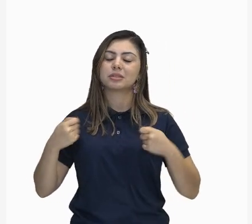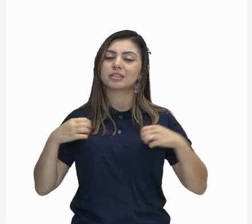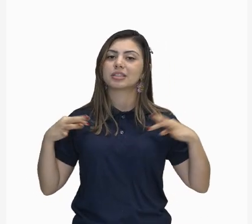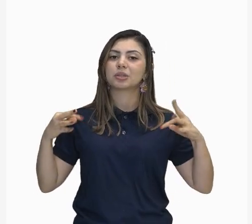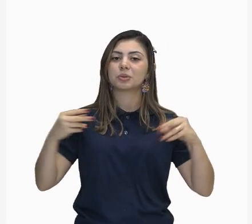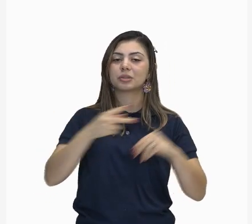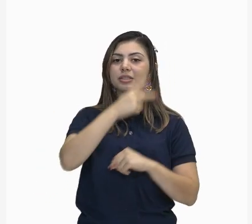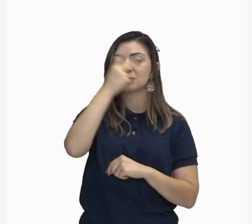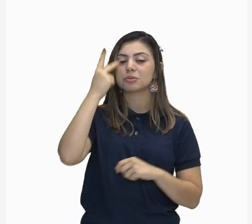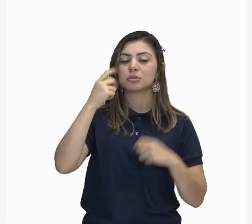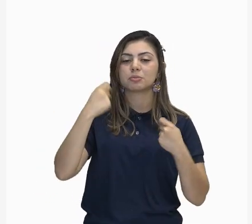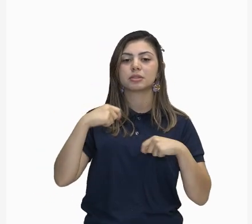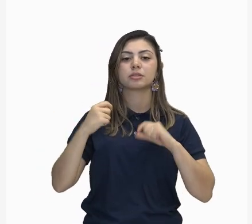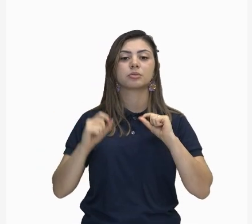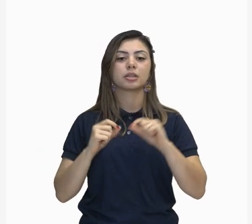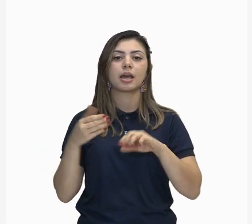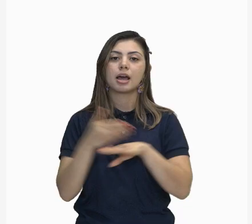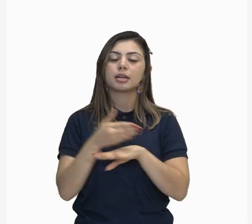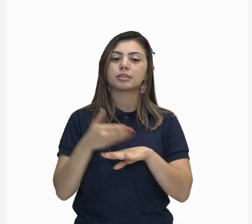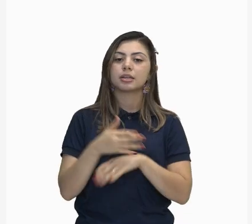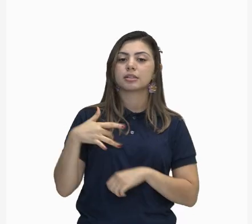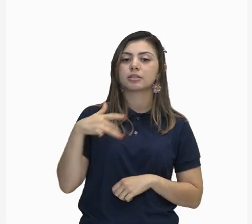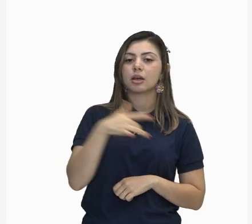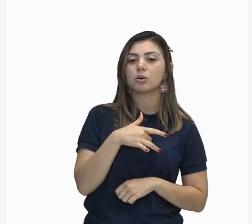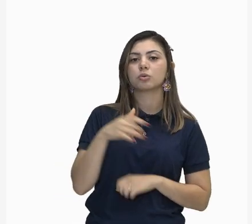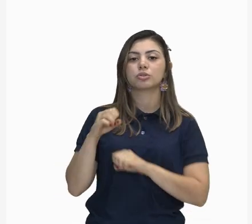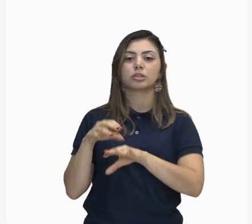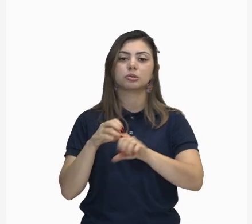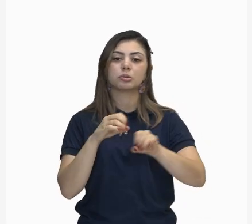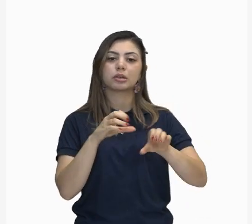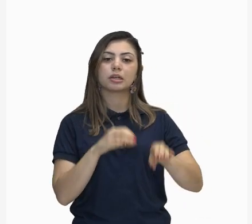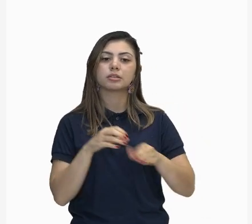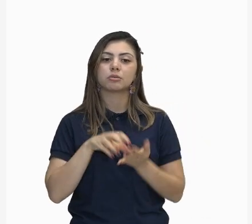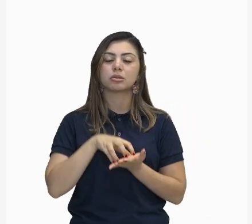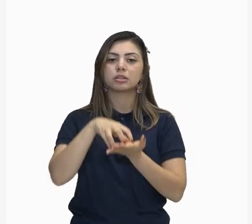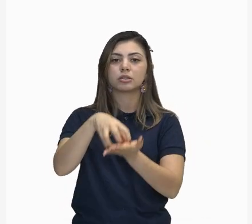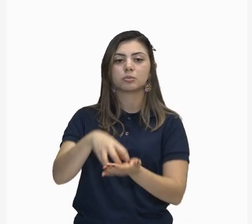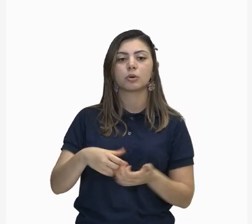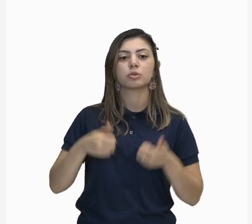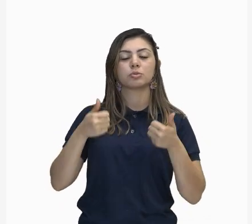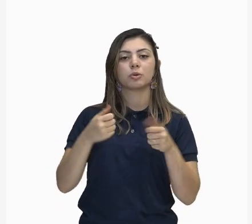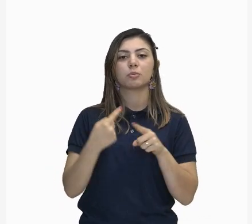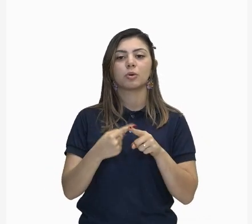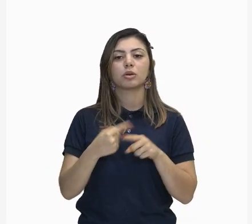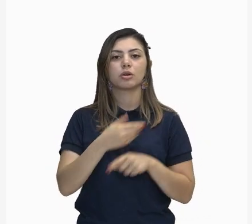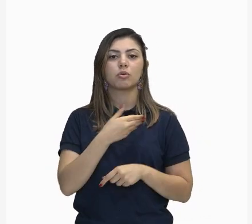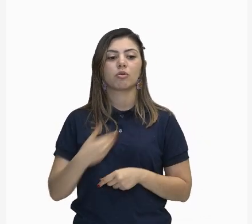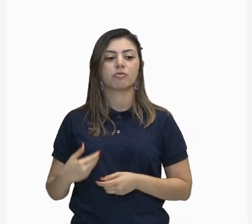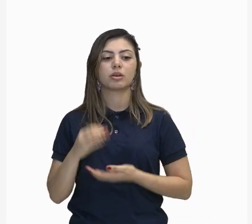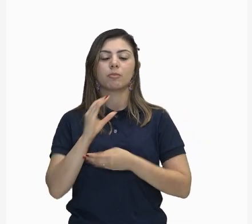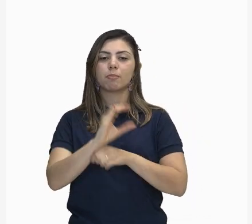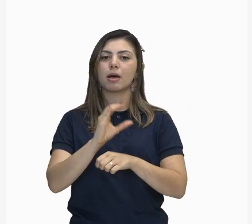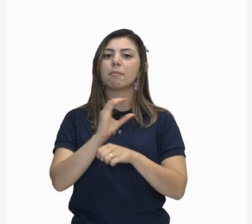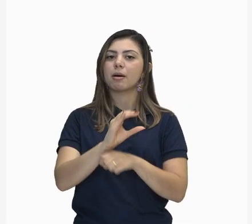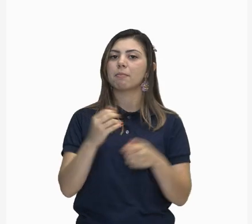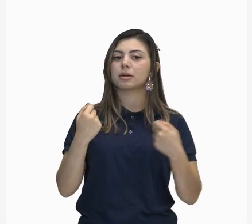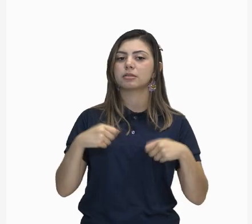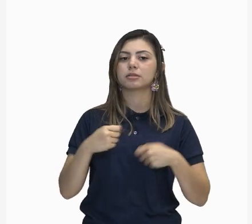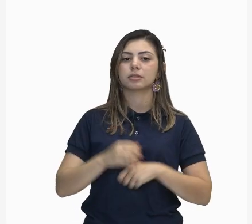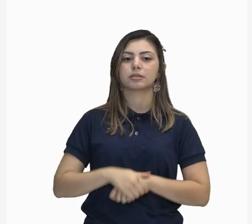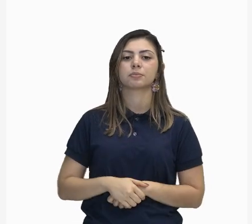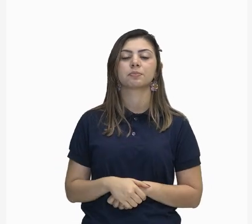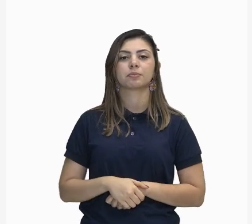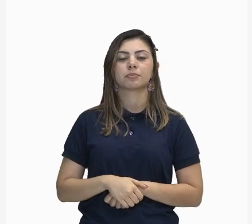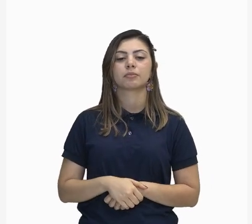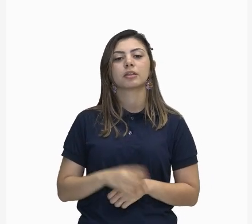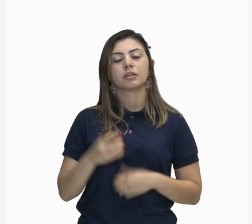Que todos tenham acesso à saúde, educação e transporte de qualidade através dos investimentos que o Estado pode oferecer. Ainda